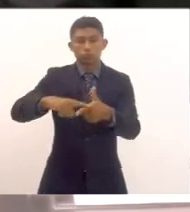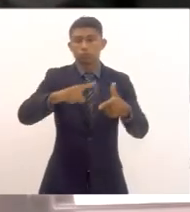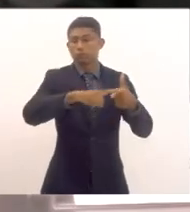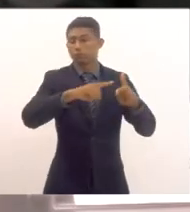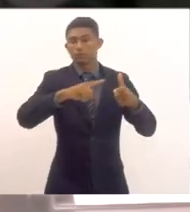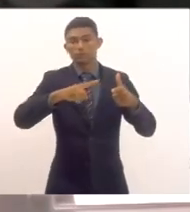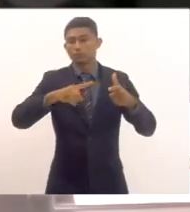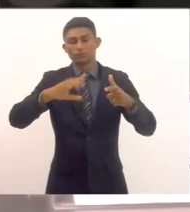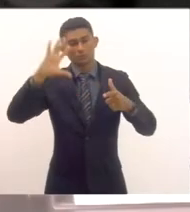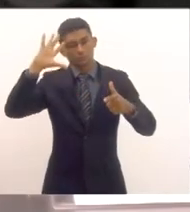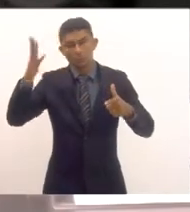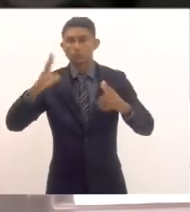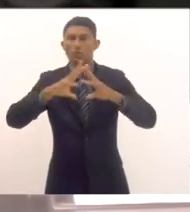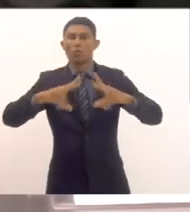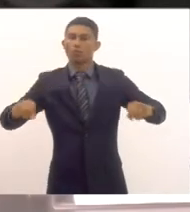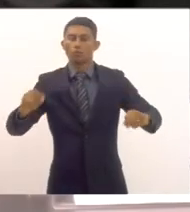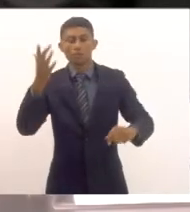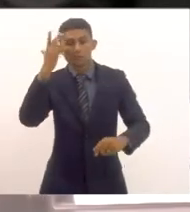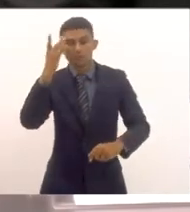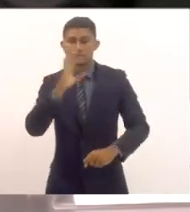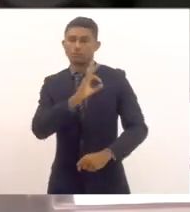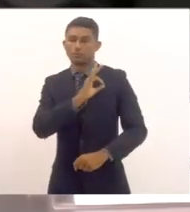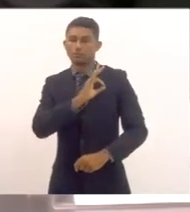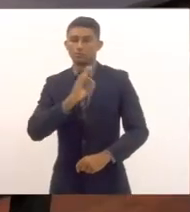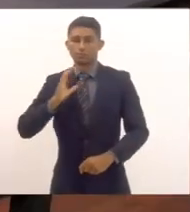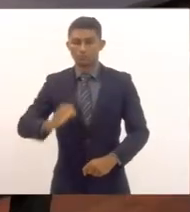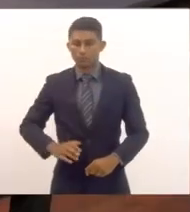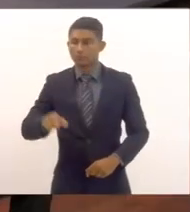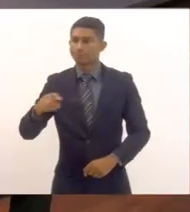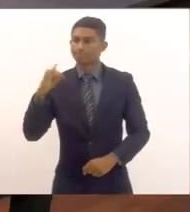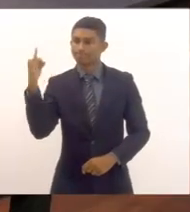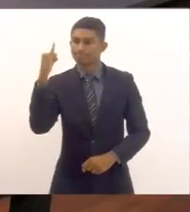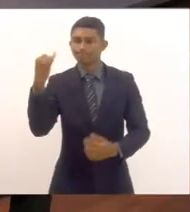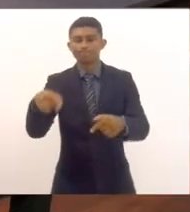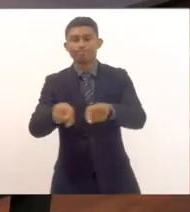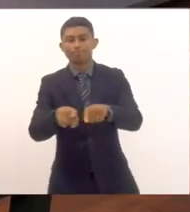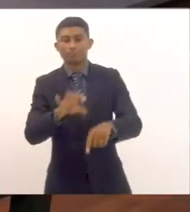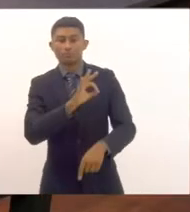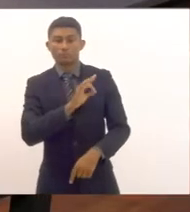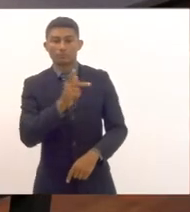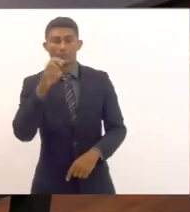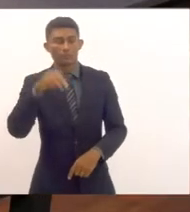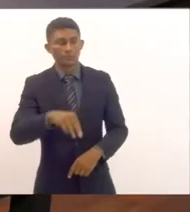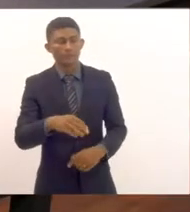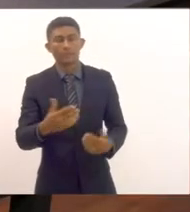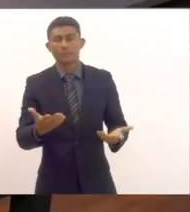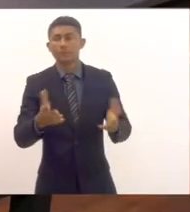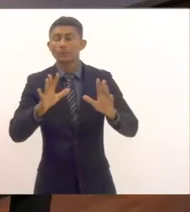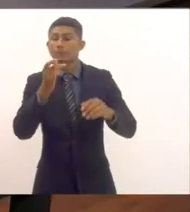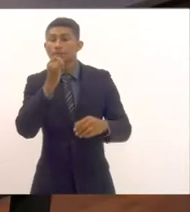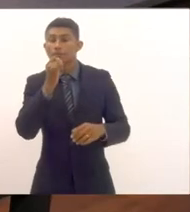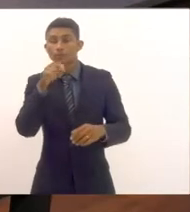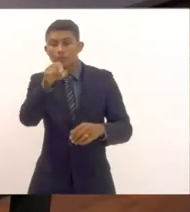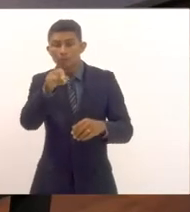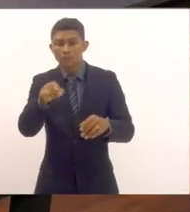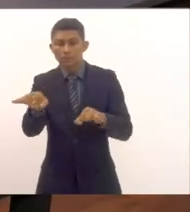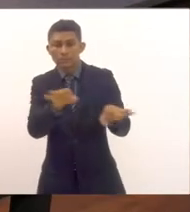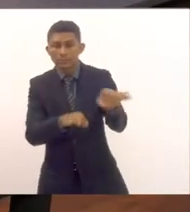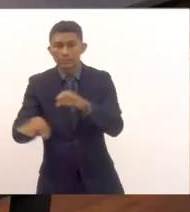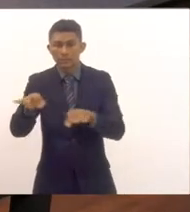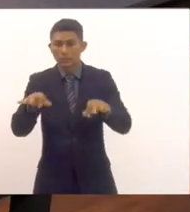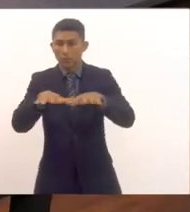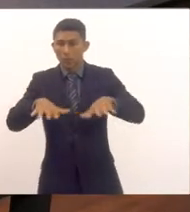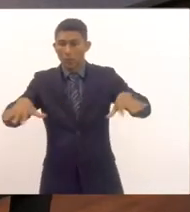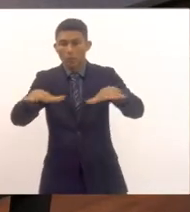Eu acho que o papel dá para se virar importante importantíssimo para você visitar também mas quando você faz uma força tarefa você coloca todos os agentes